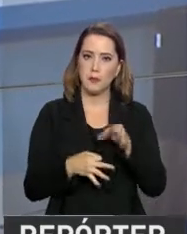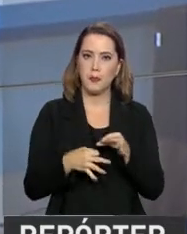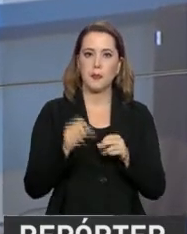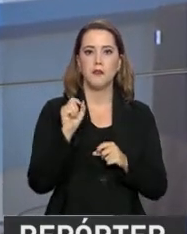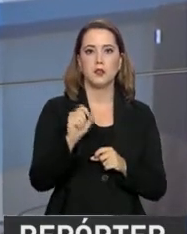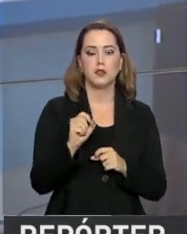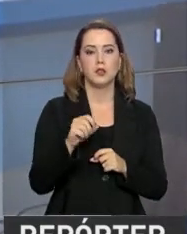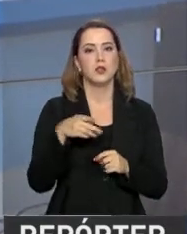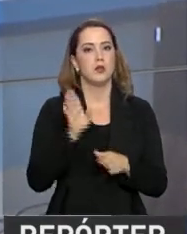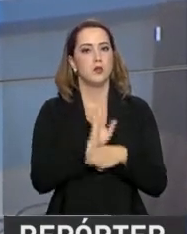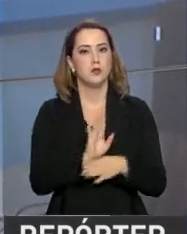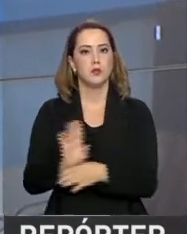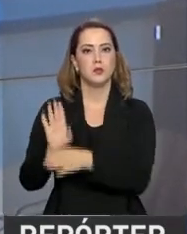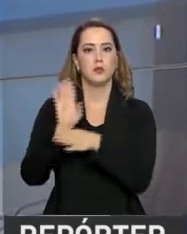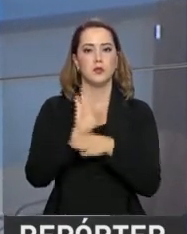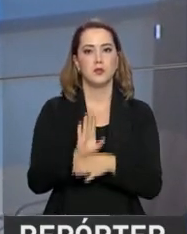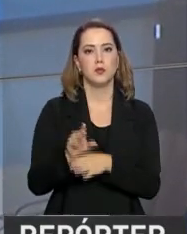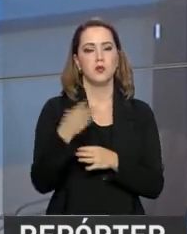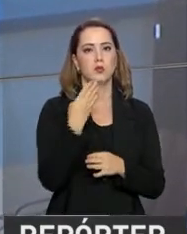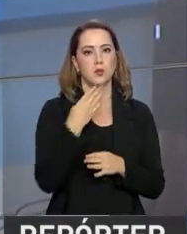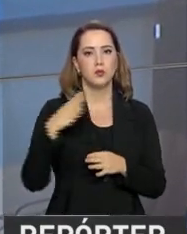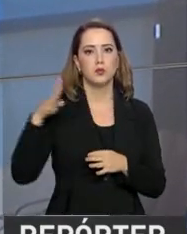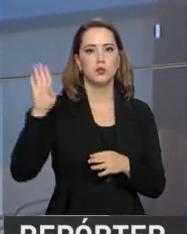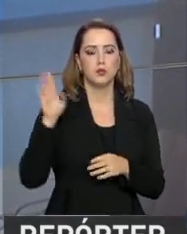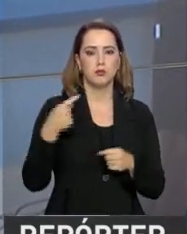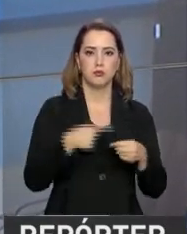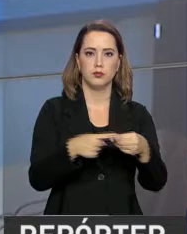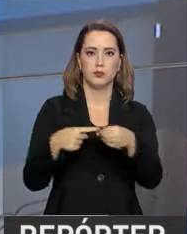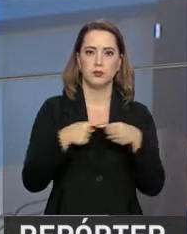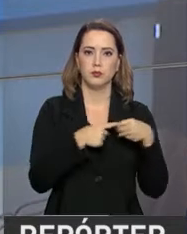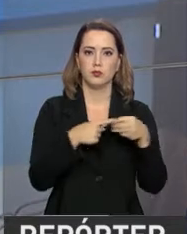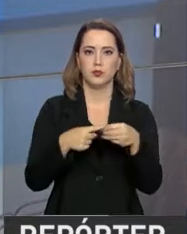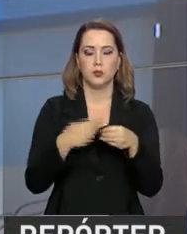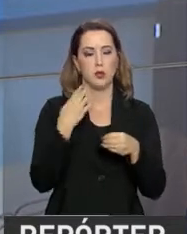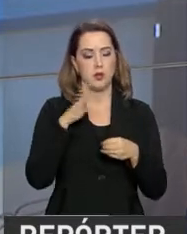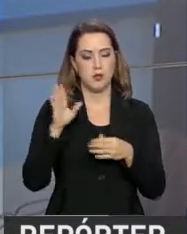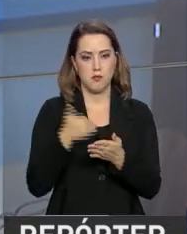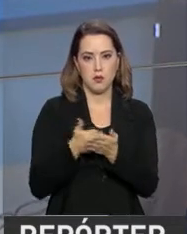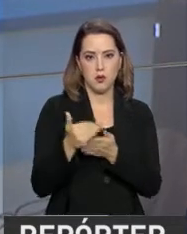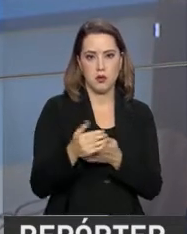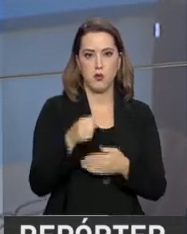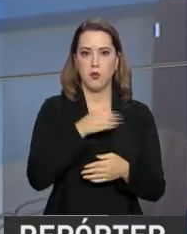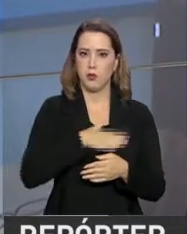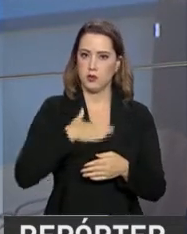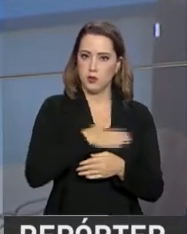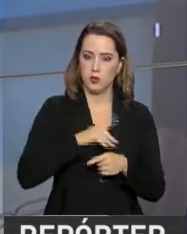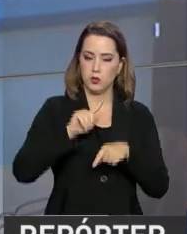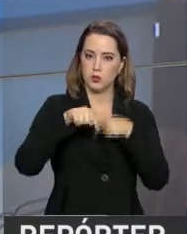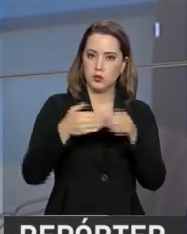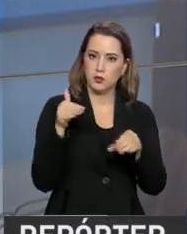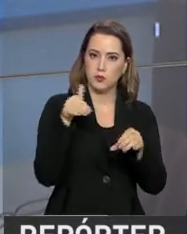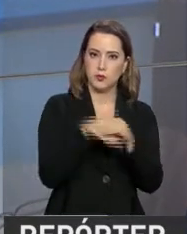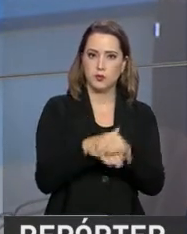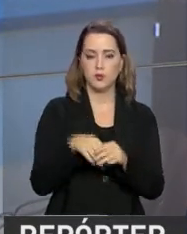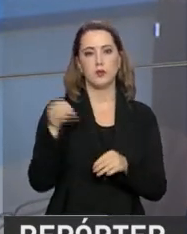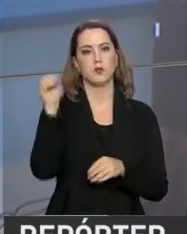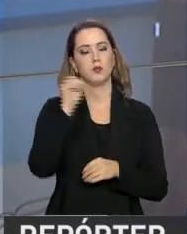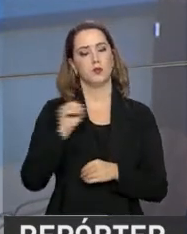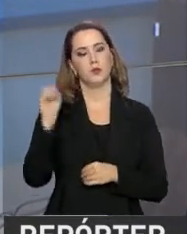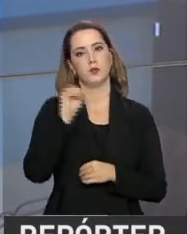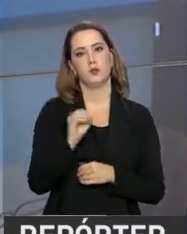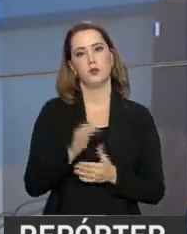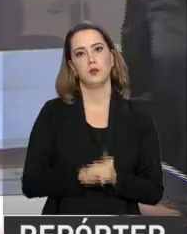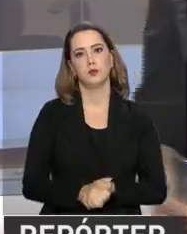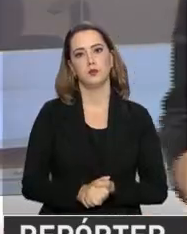recursos são para ajudar o financiamento das disputas municipais. As campanhas começam em agosto e as eleições serão em